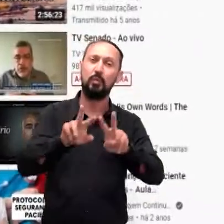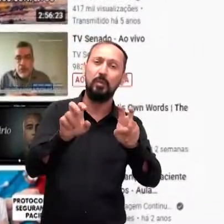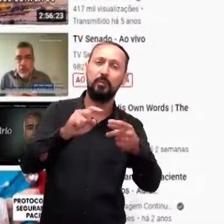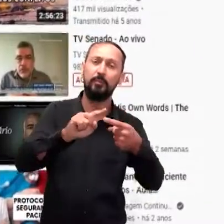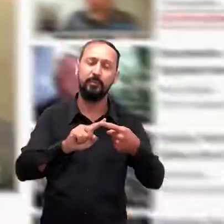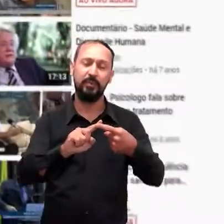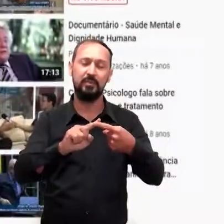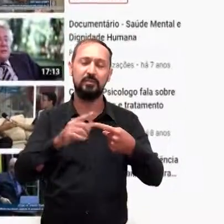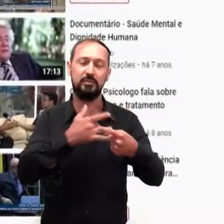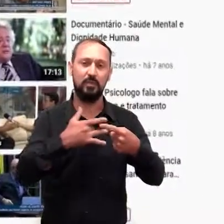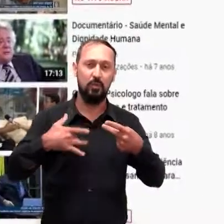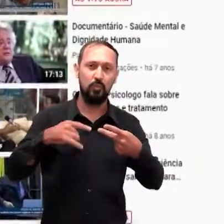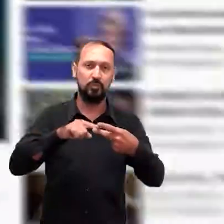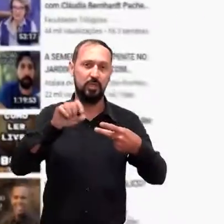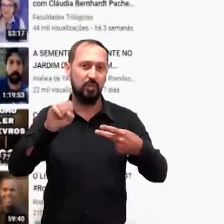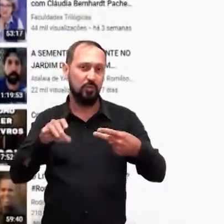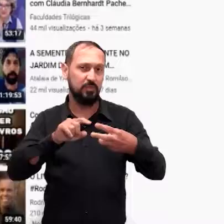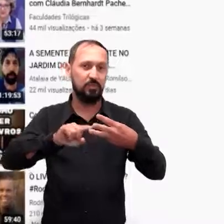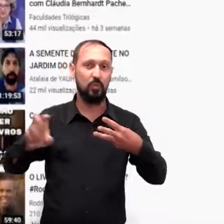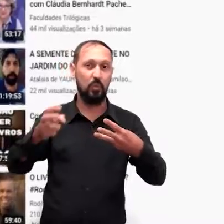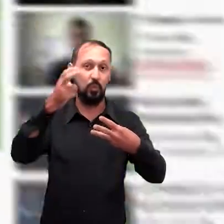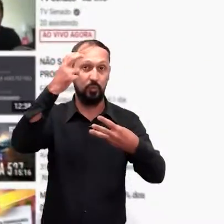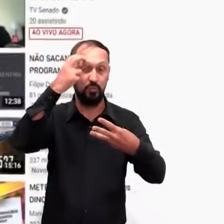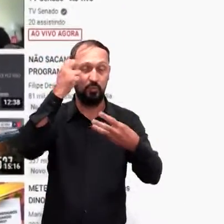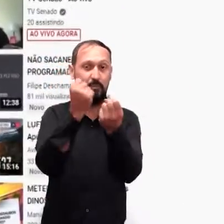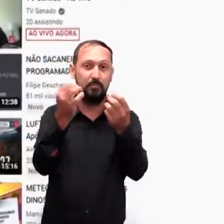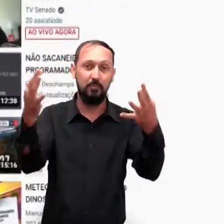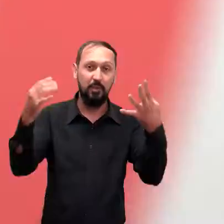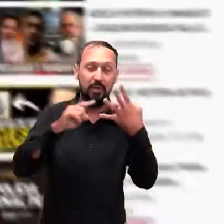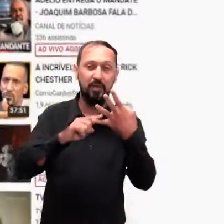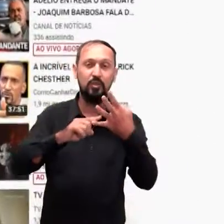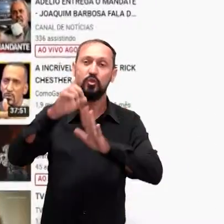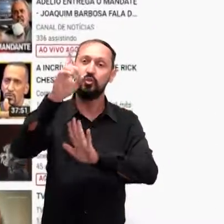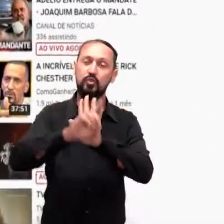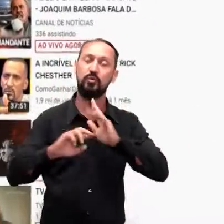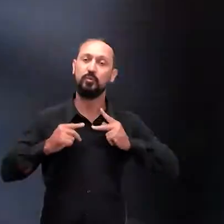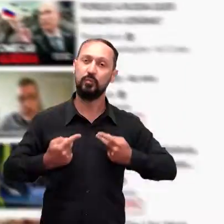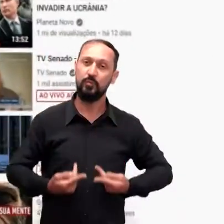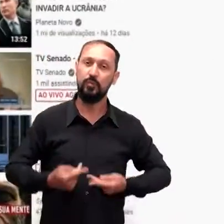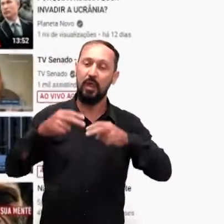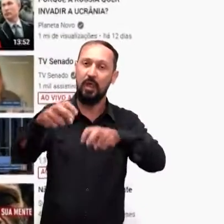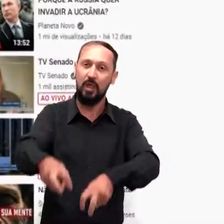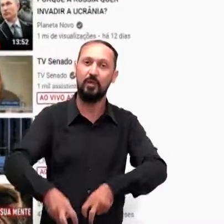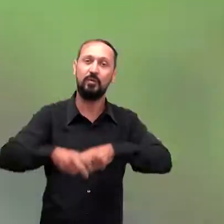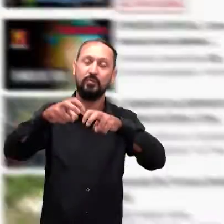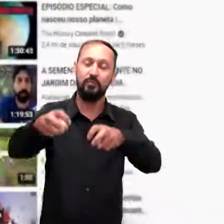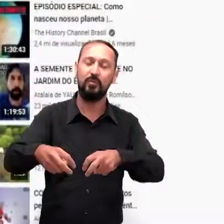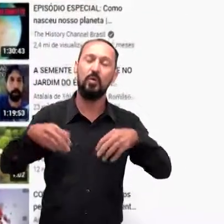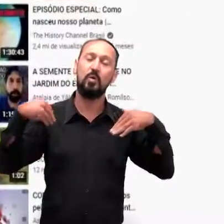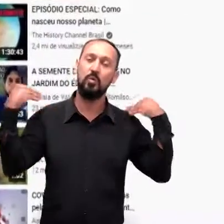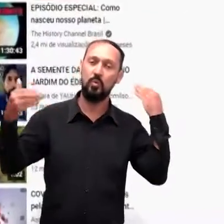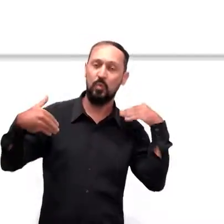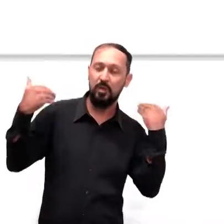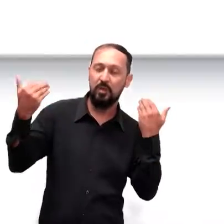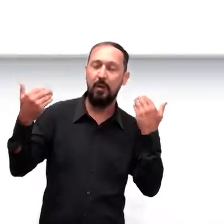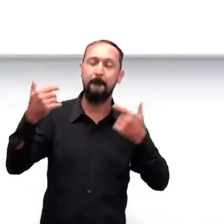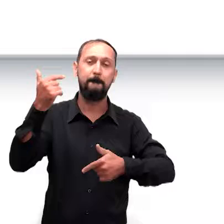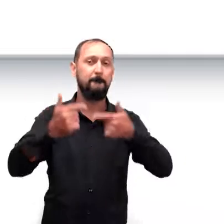como saúde, educação, cultura, meio ambiente, direitos humanos, agricultura, turismo, política